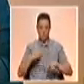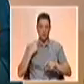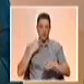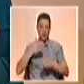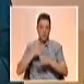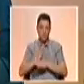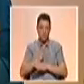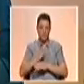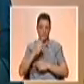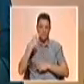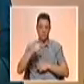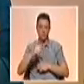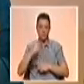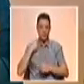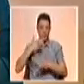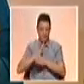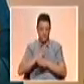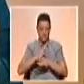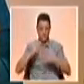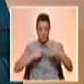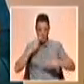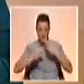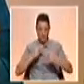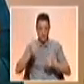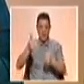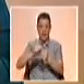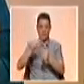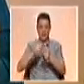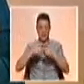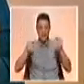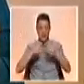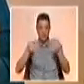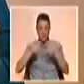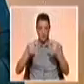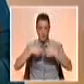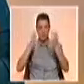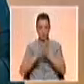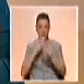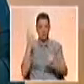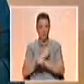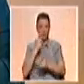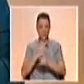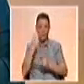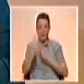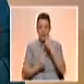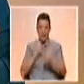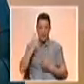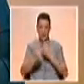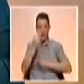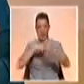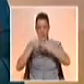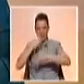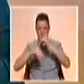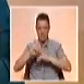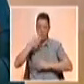para chegar a termos um bife na mesa, as batatas fritas, todos esses produtos, qualquer produto, alimentação